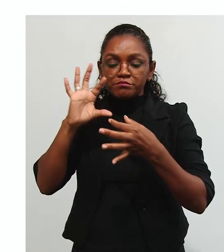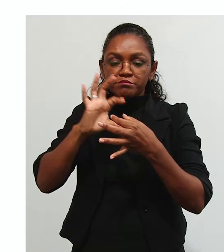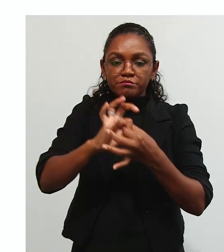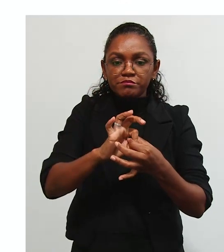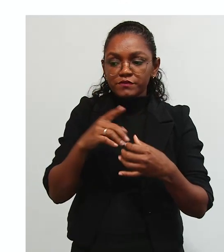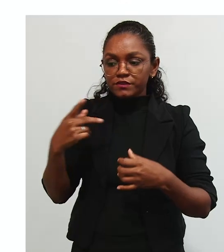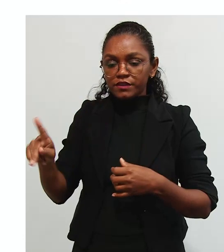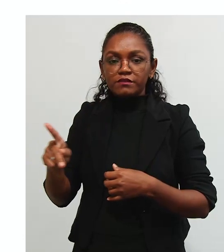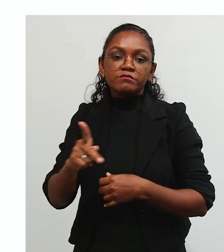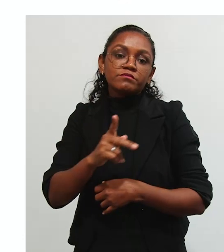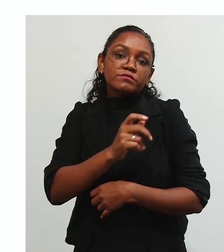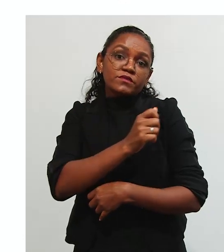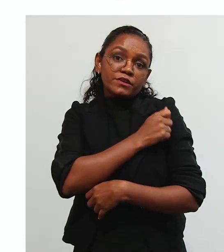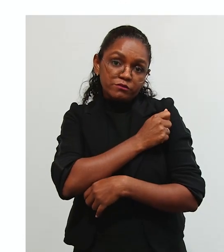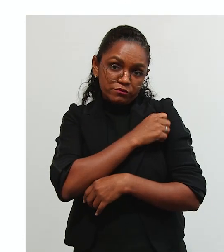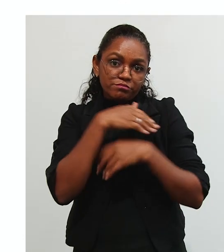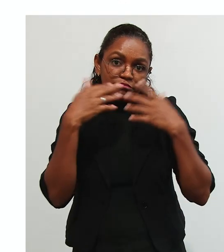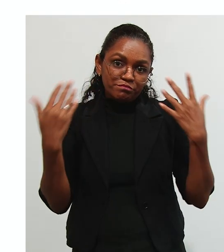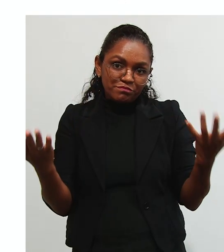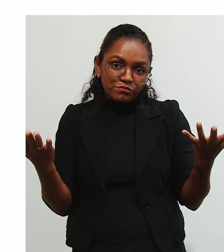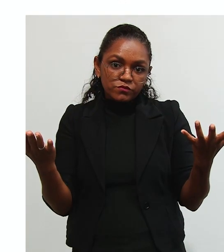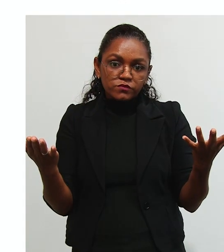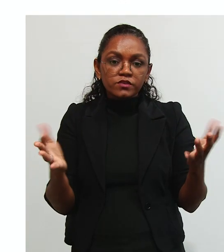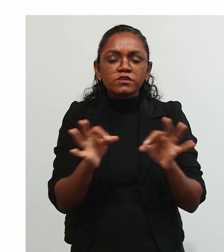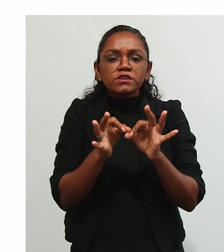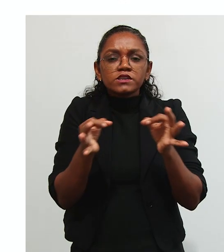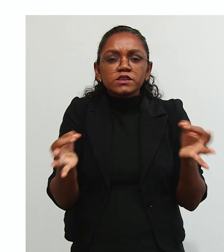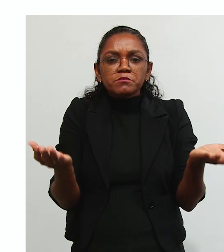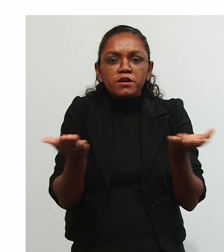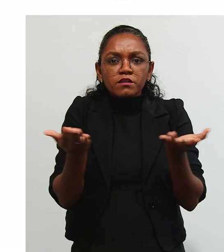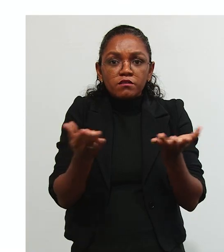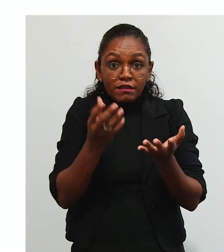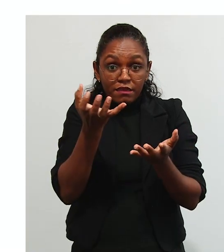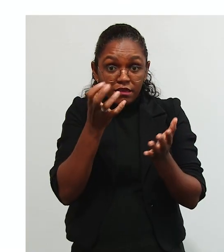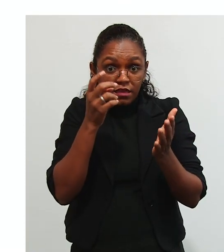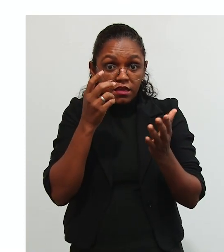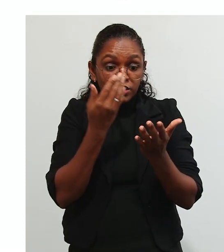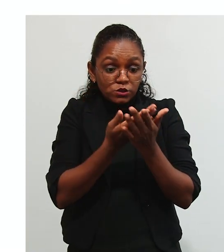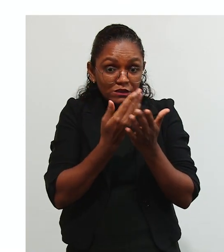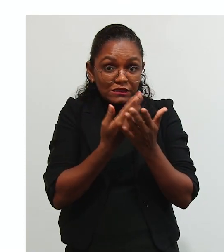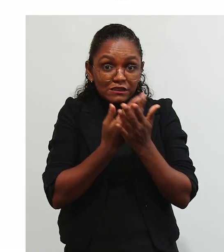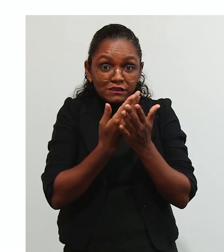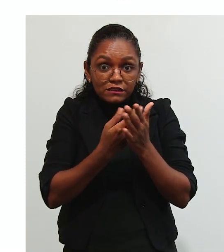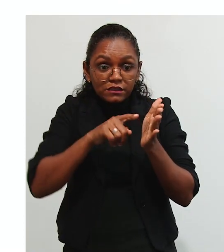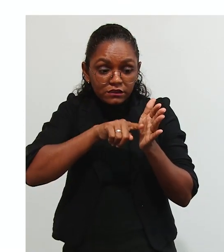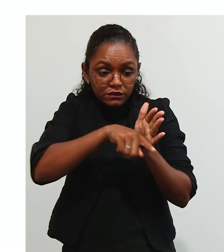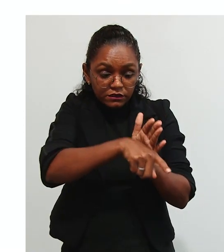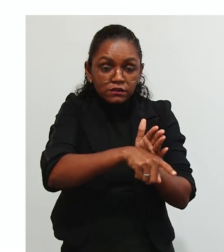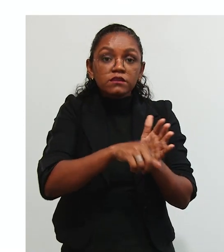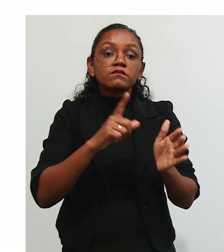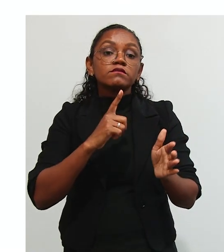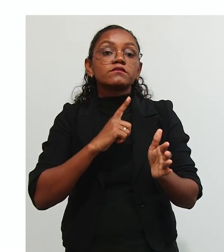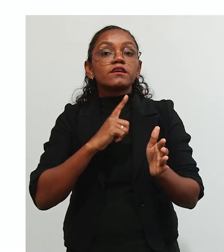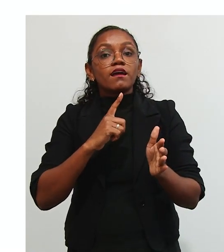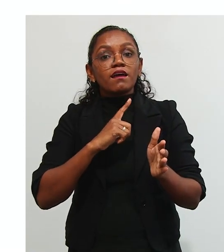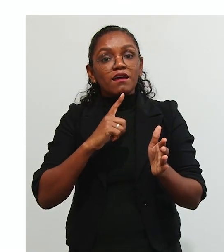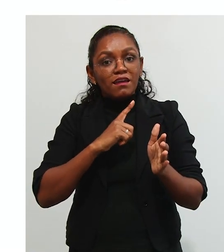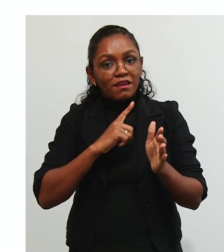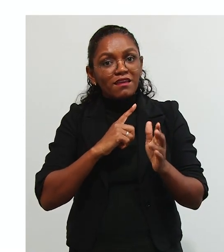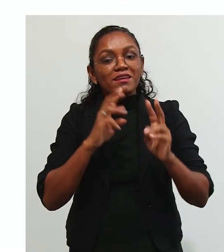e o contexto do aluno. Leitura básica nessa disciplina se você quer se aprofundar. Temos um